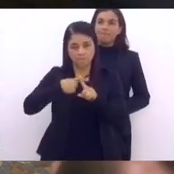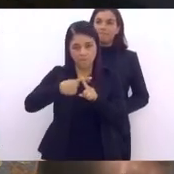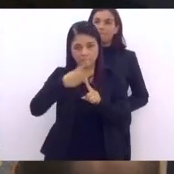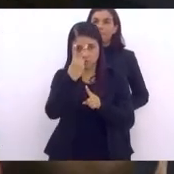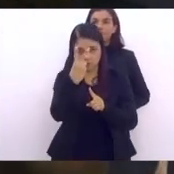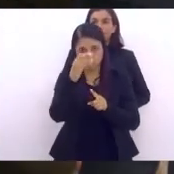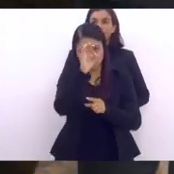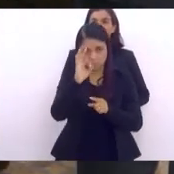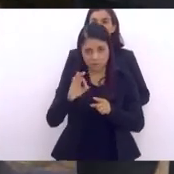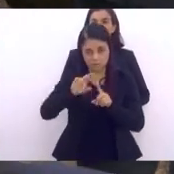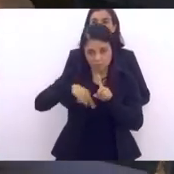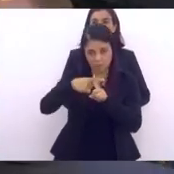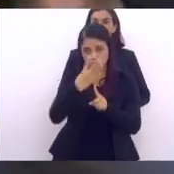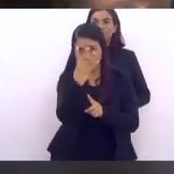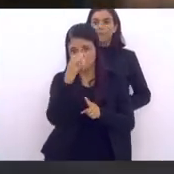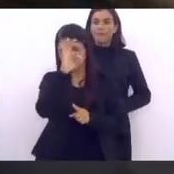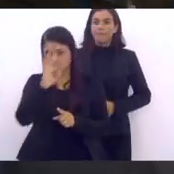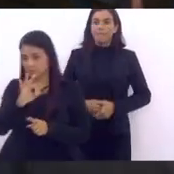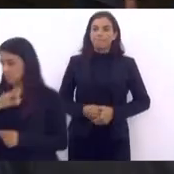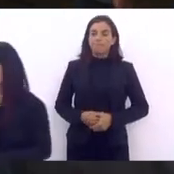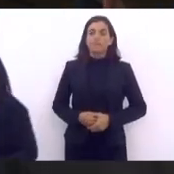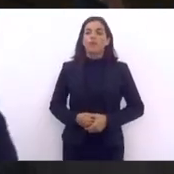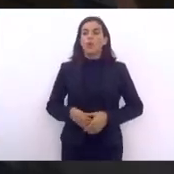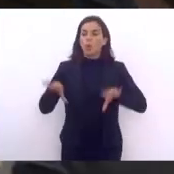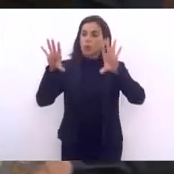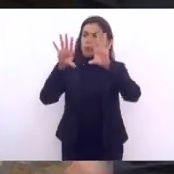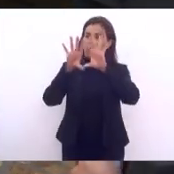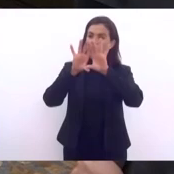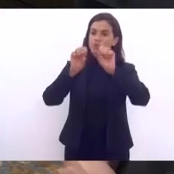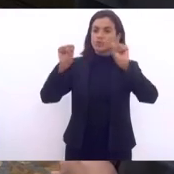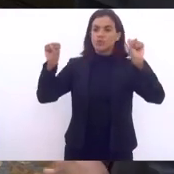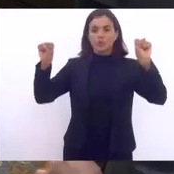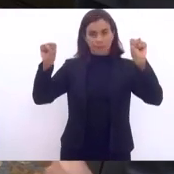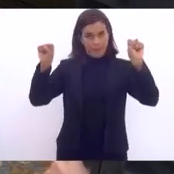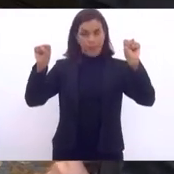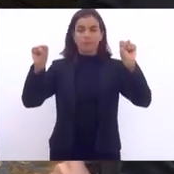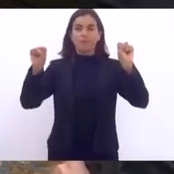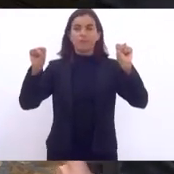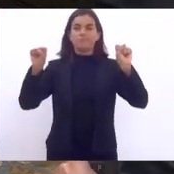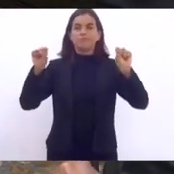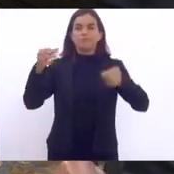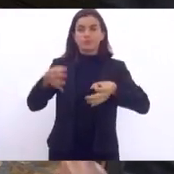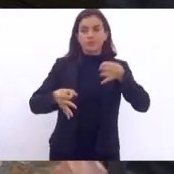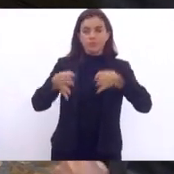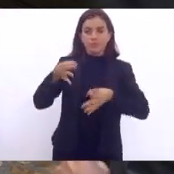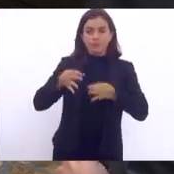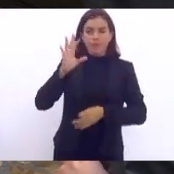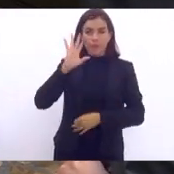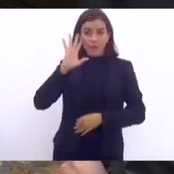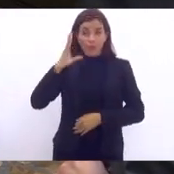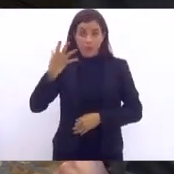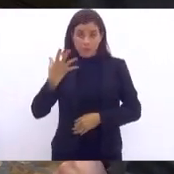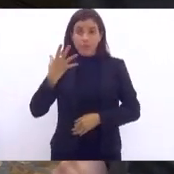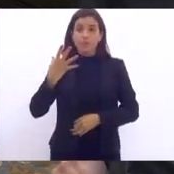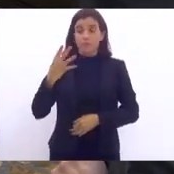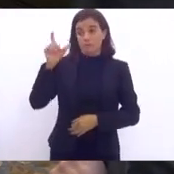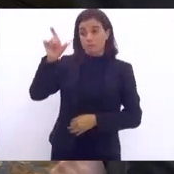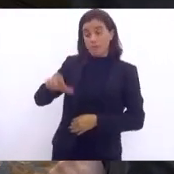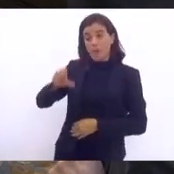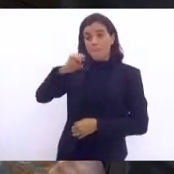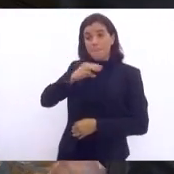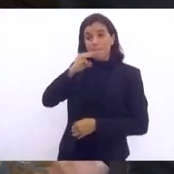O Supremo Tribunal Federal decidiu, sendo relator o ministro Barroso, que a alíquota de